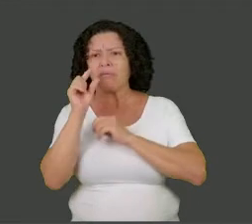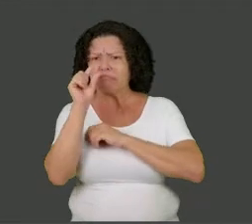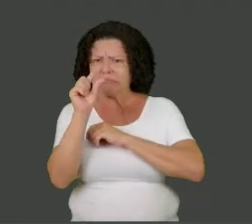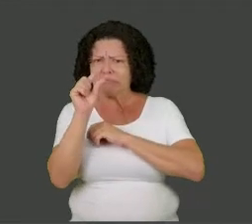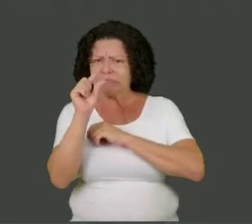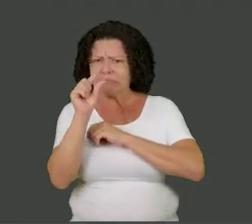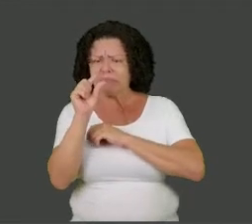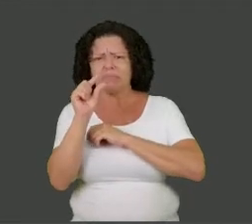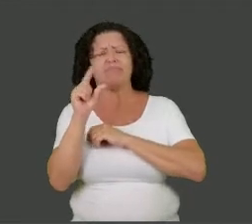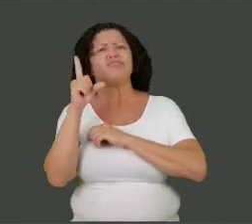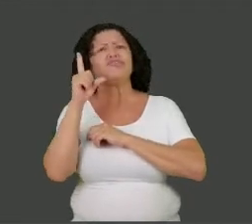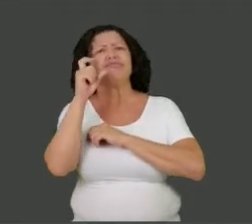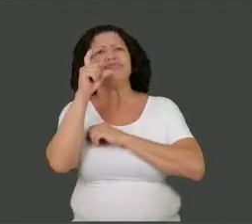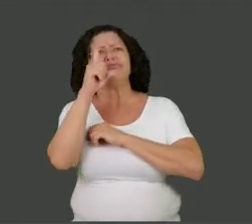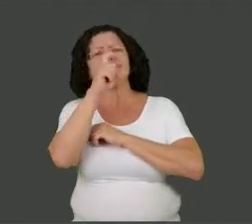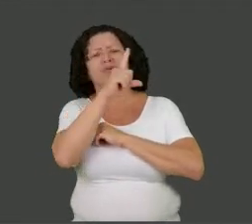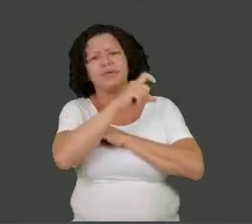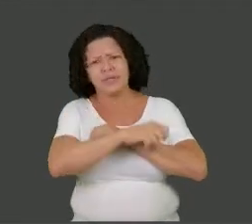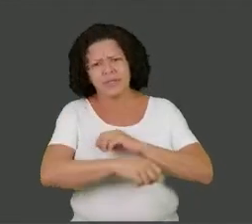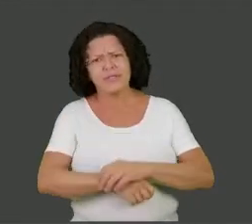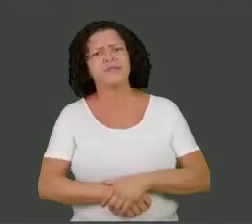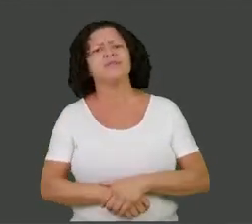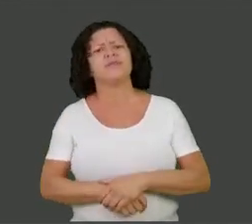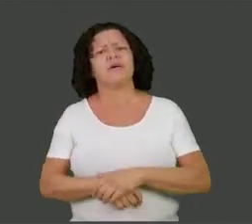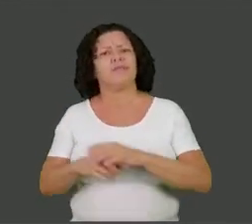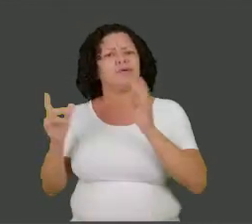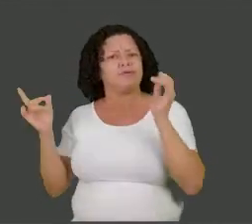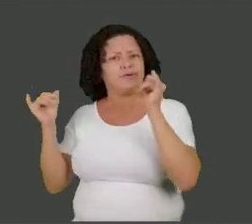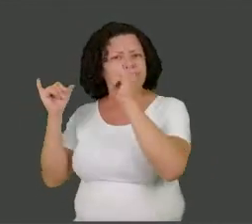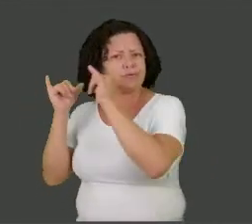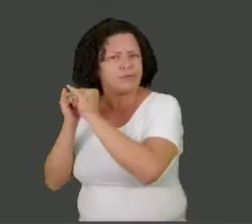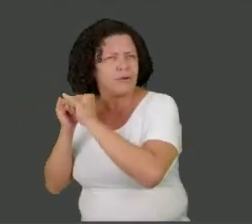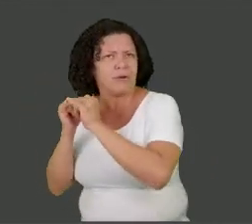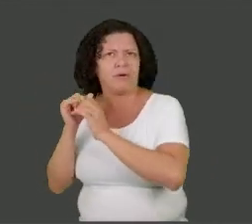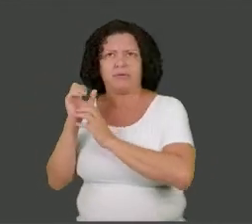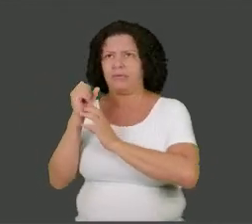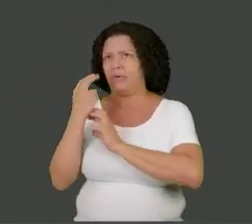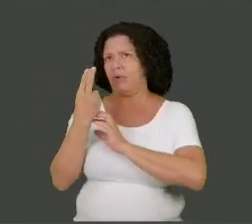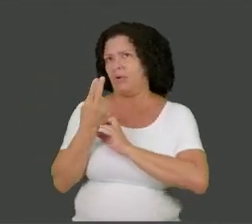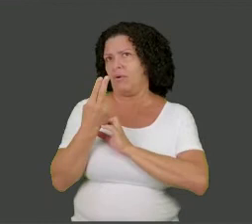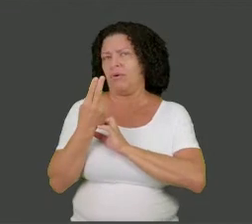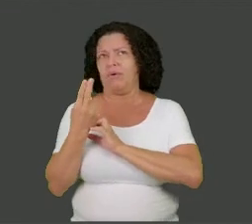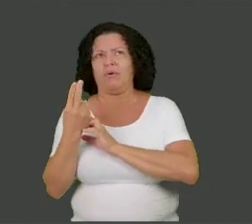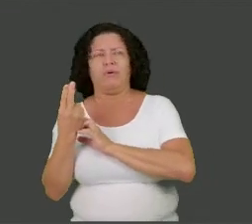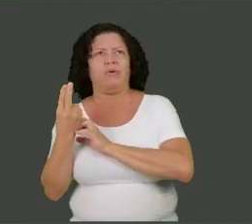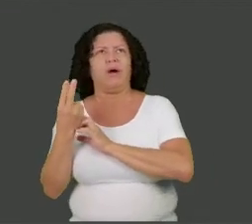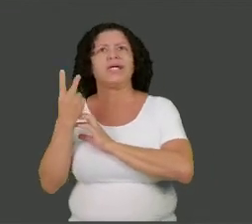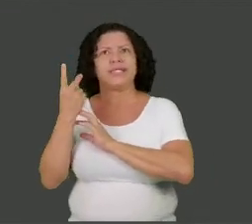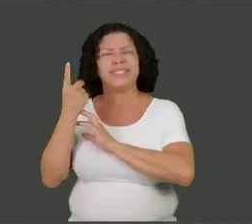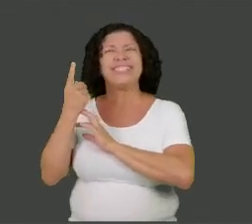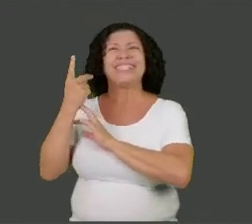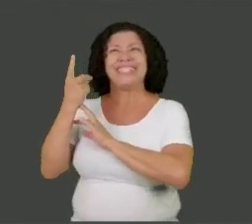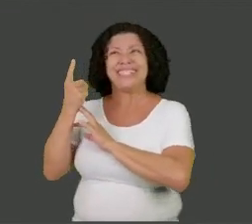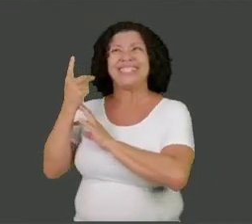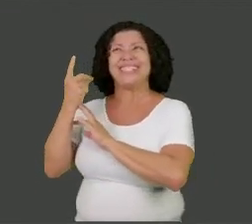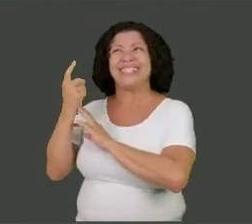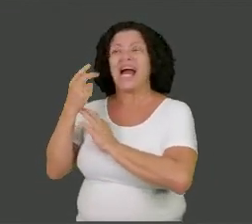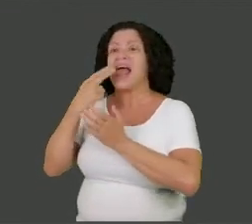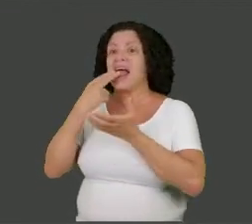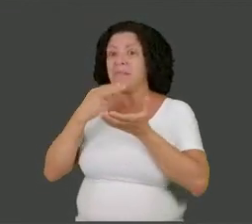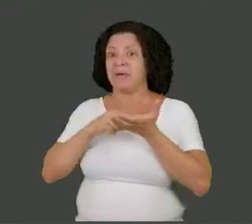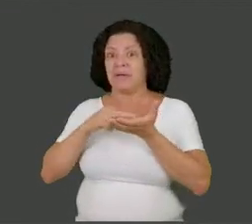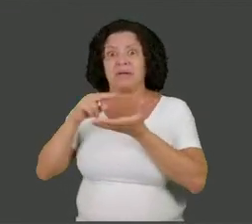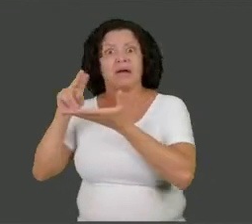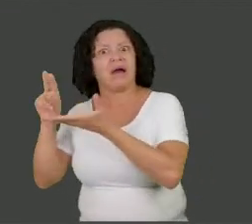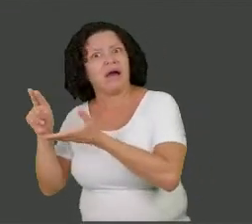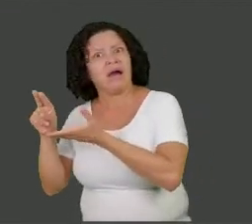era muito raro, ou era muito difícil, né? Fazer uma ligação, ou mesmo, mais antigamente ainda, mandar uma